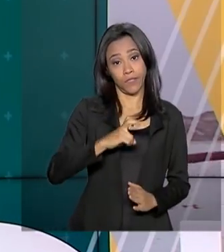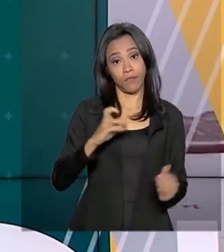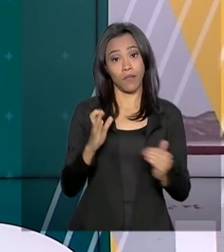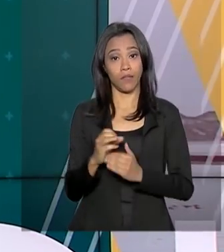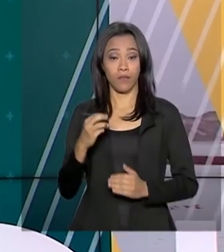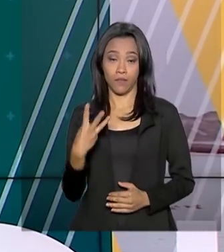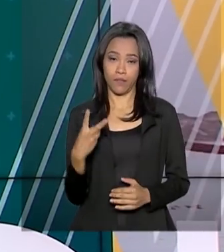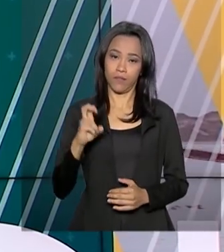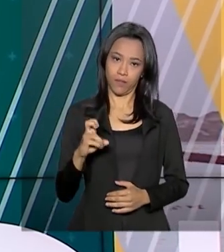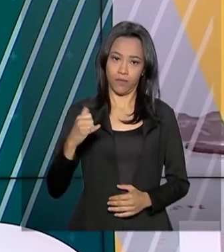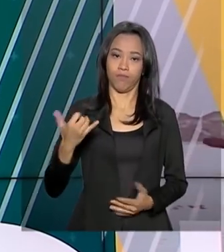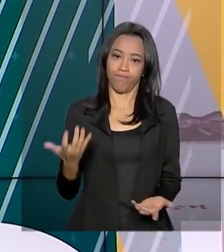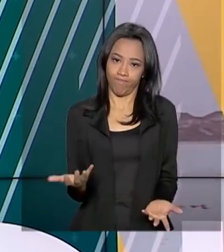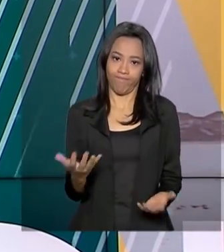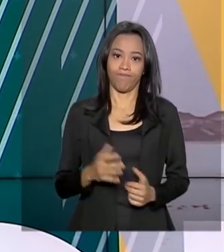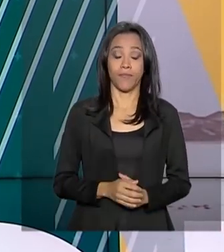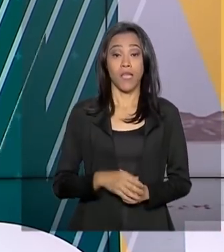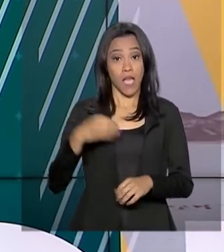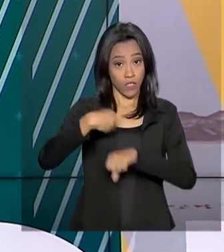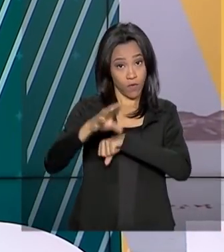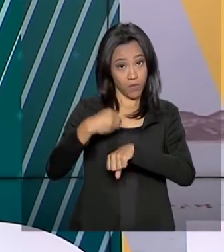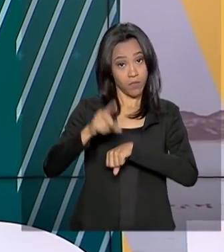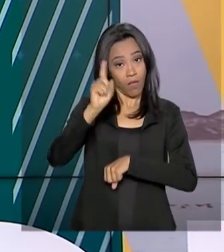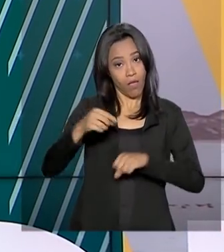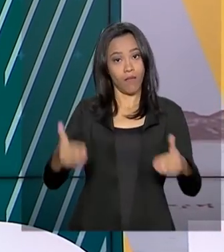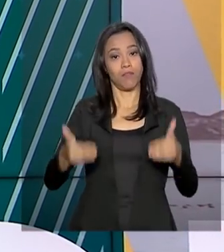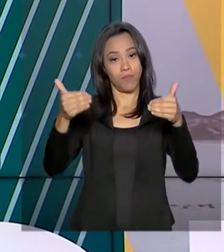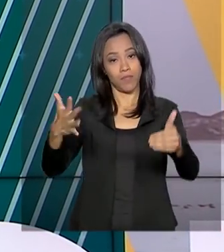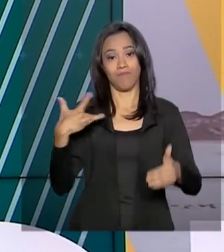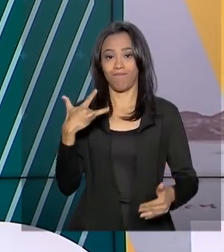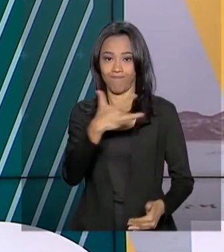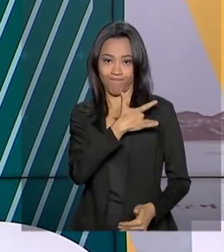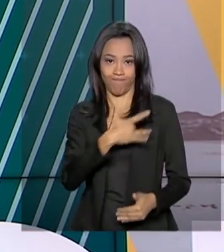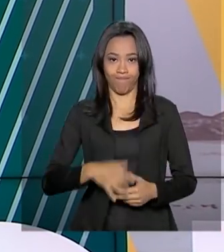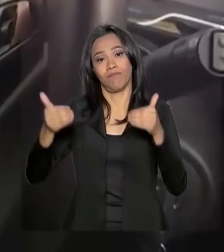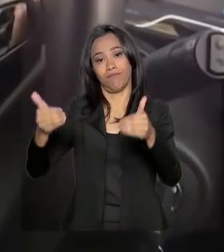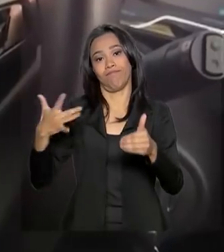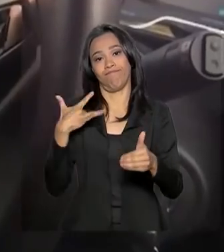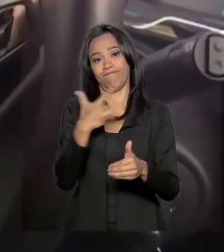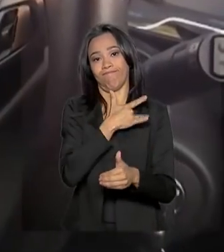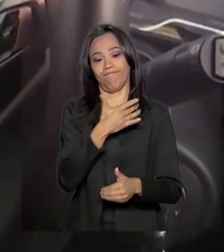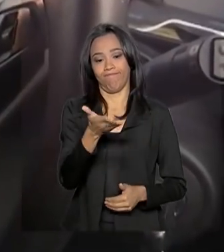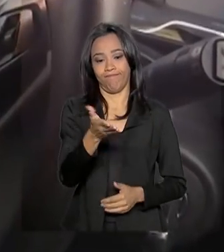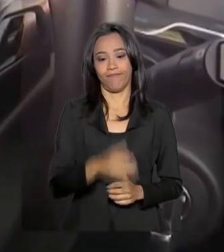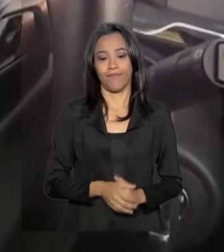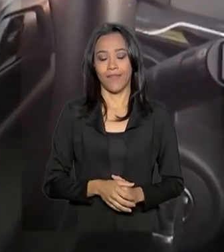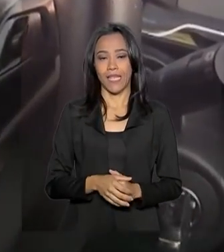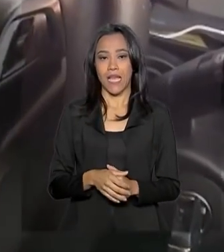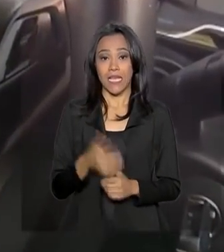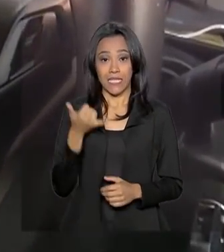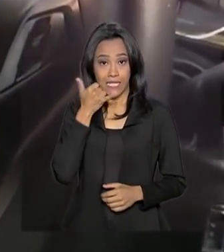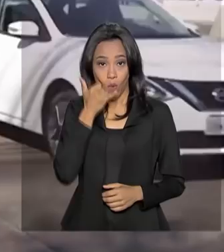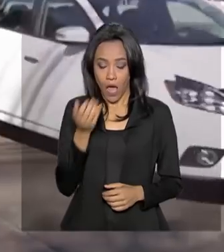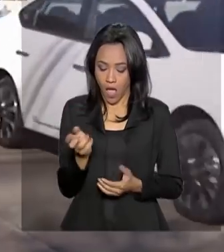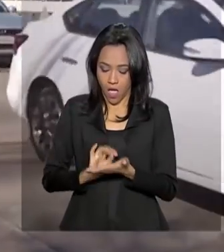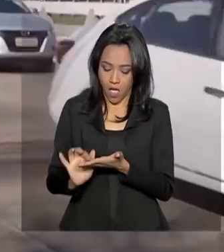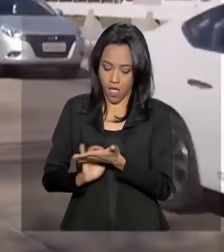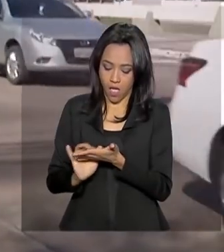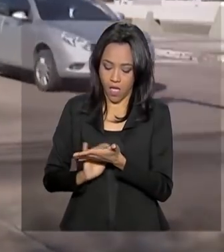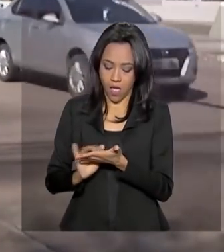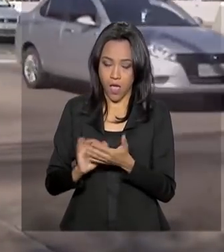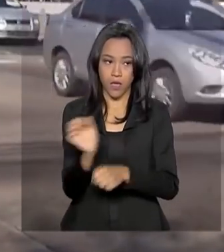35 anos de idade. Os dados são do Ministério da Saúde. Celular e direção, uma combinação